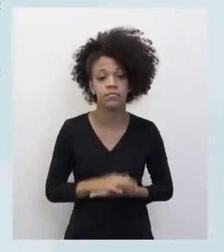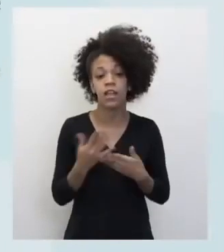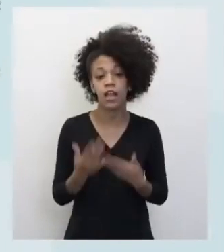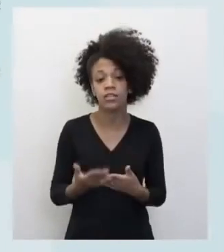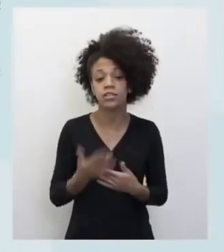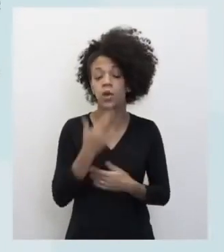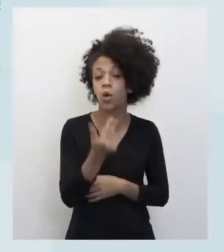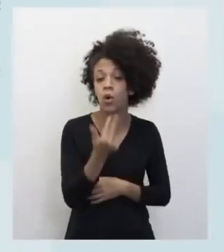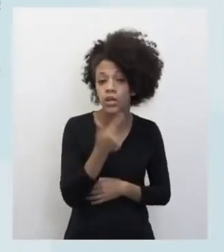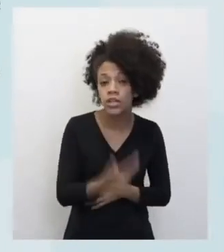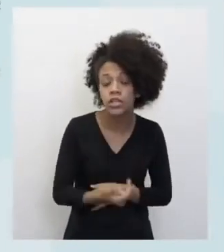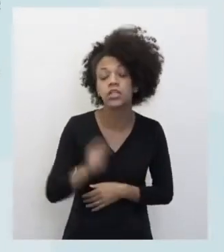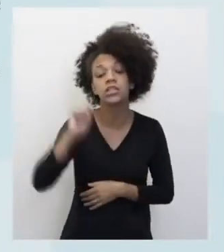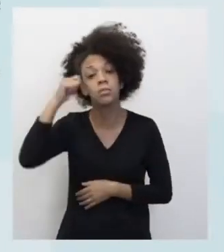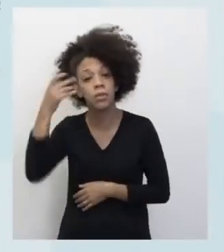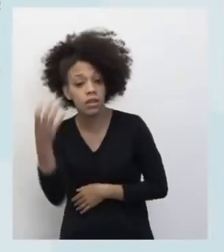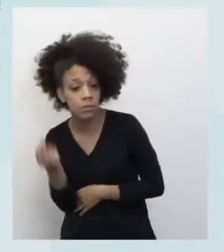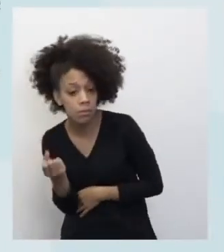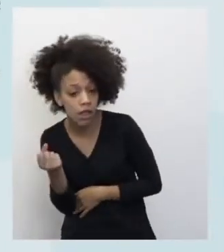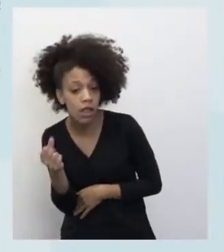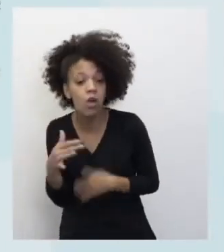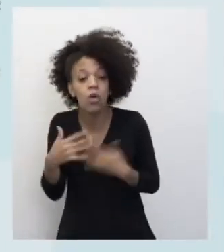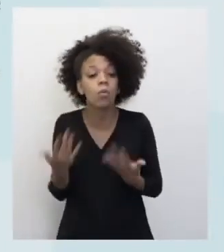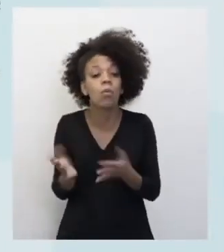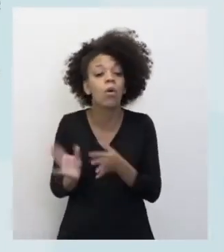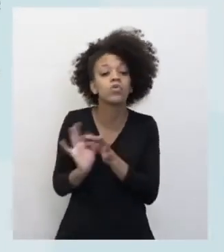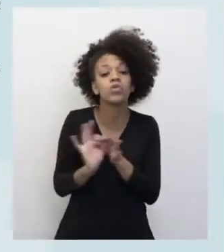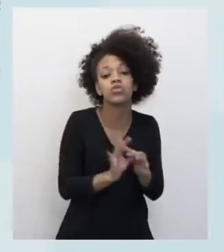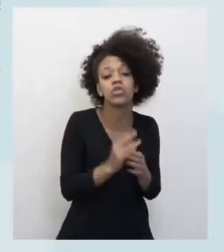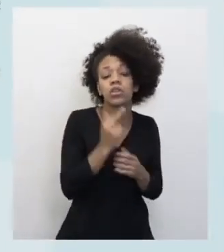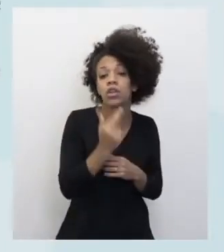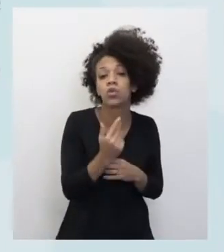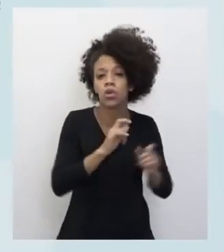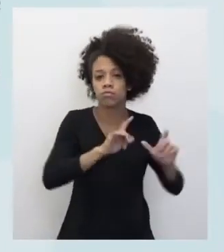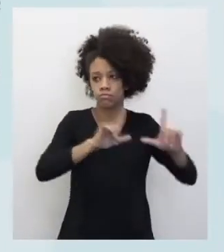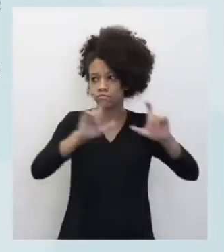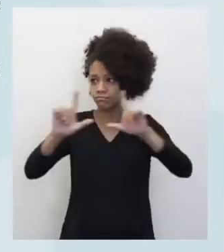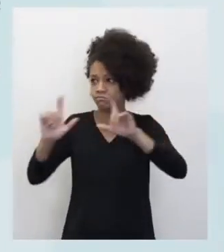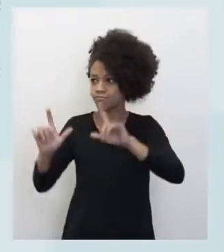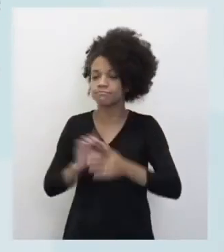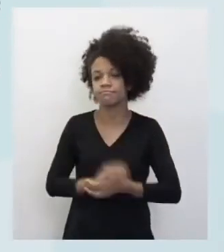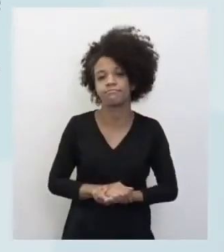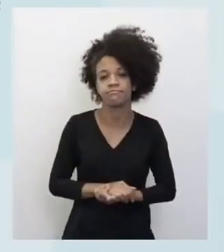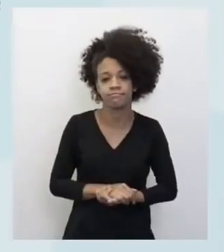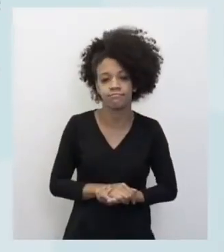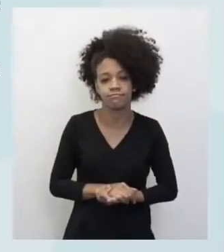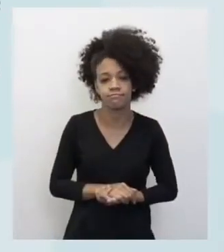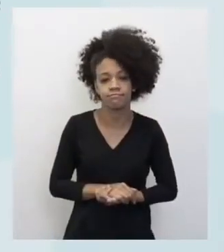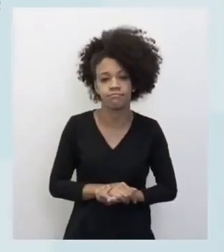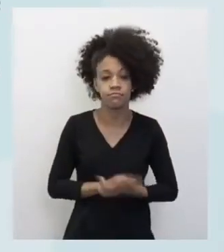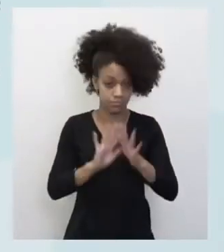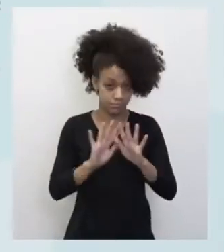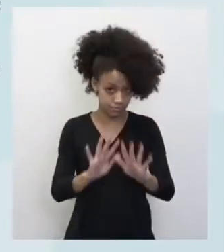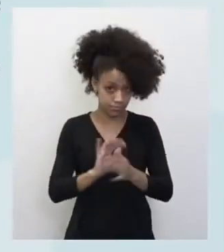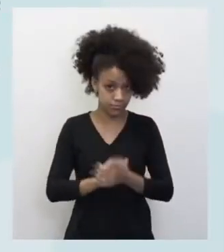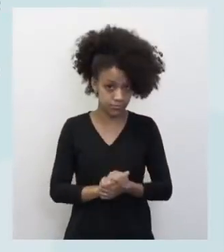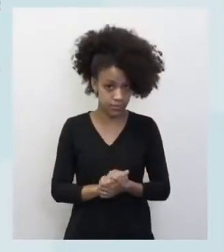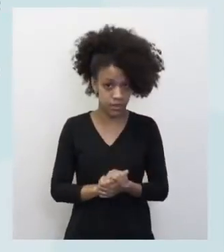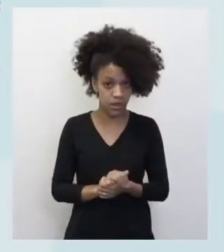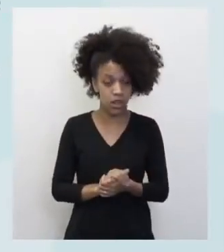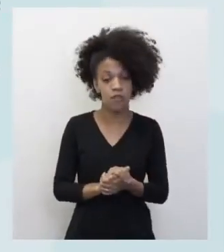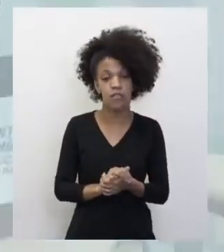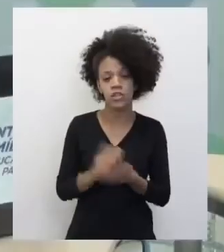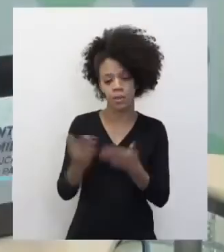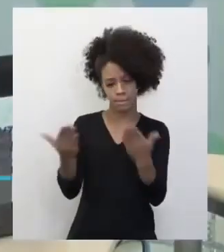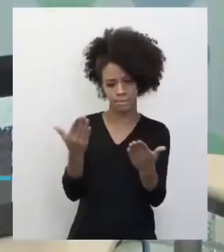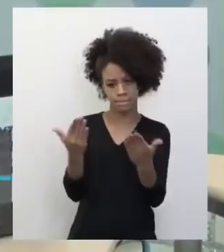e branco, que relação de sentido tem as cores nas imagens, né? Eu vou analisar, a gente vai analisar uma imagem,